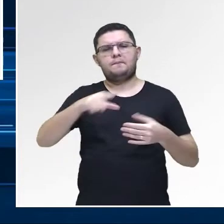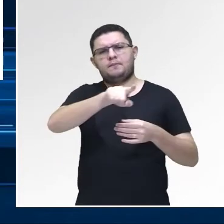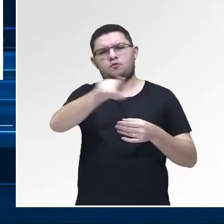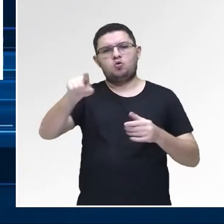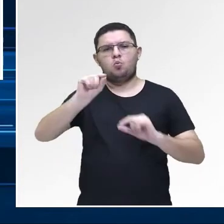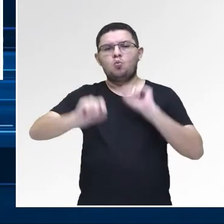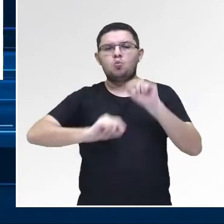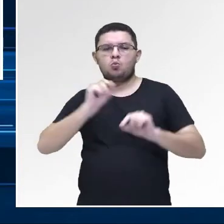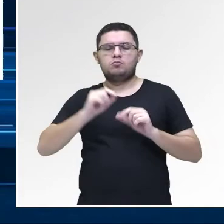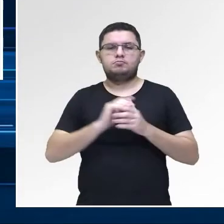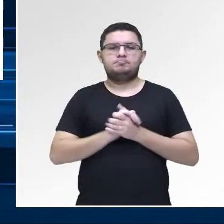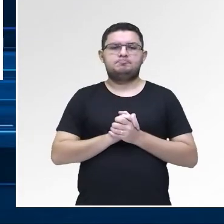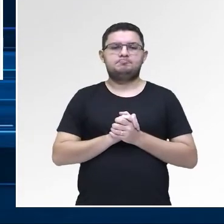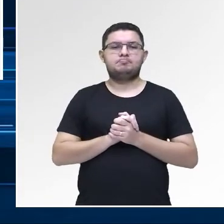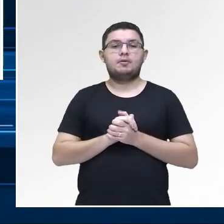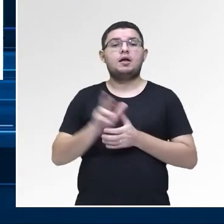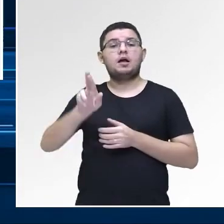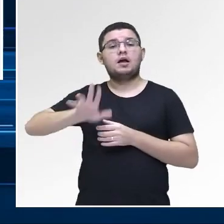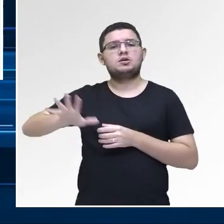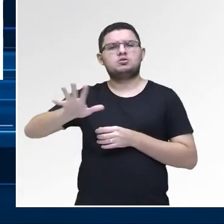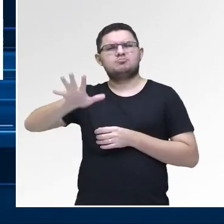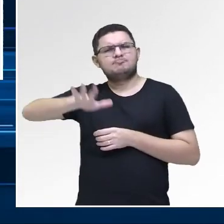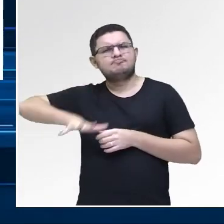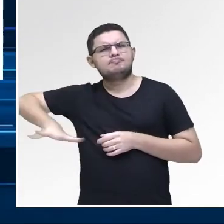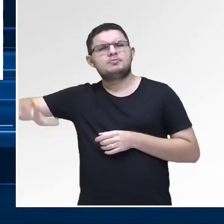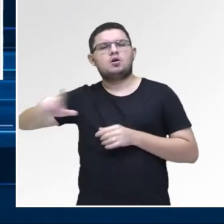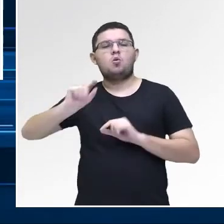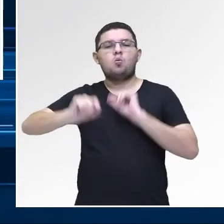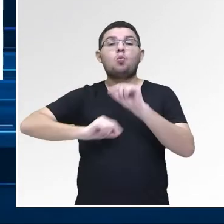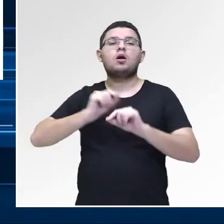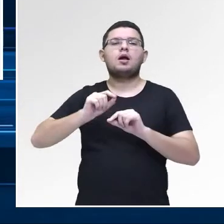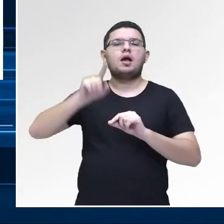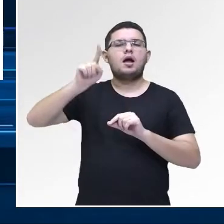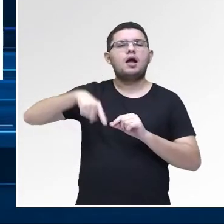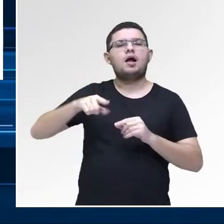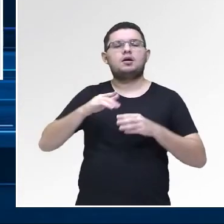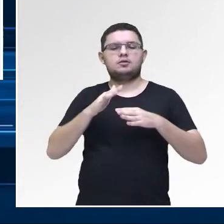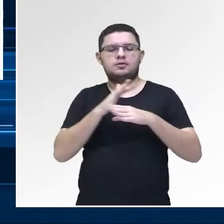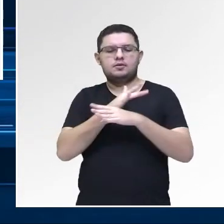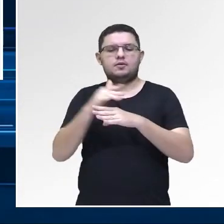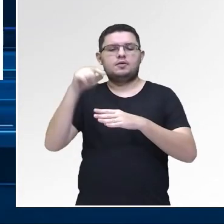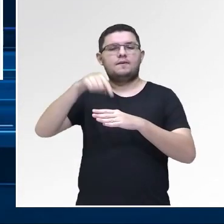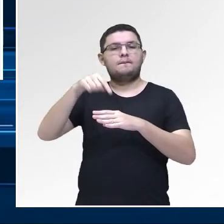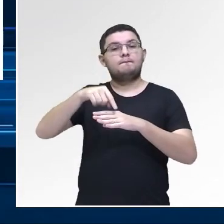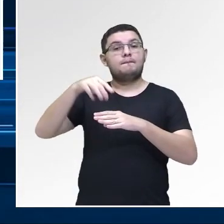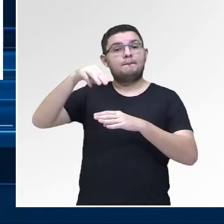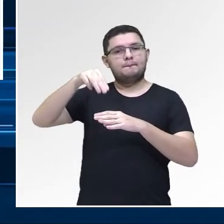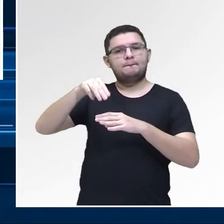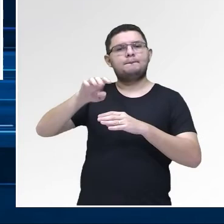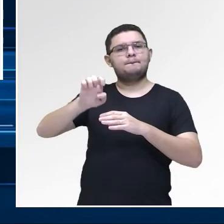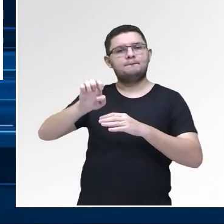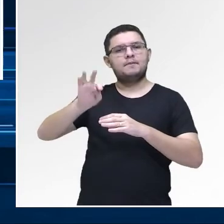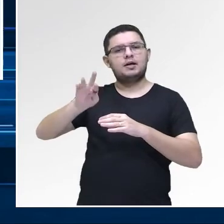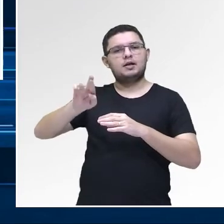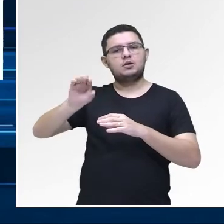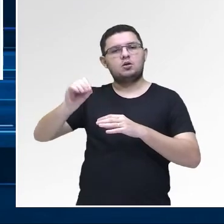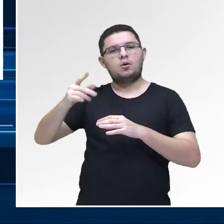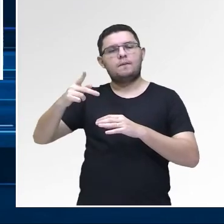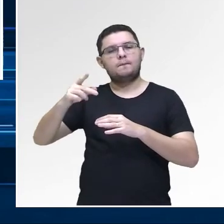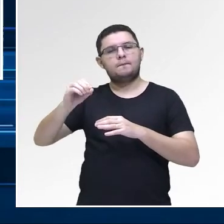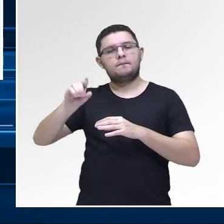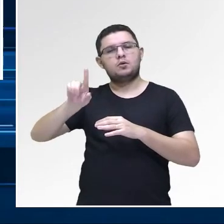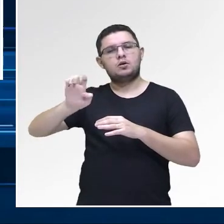região metropolitana, geralmente ela é uma área formada por uma metrópole e outras cidades que